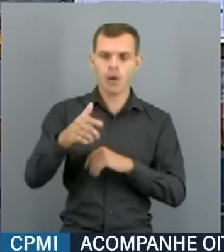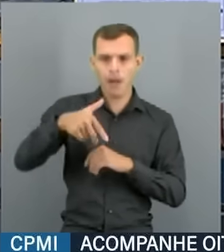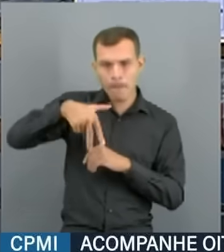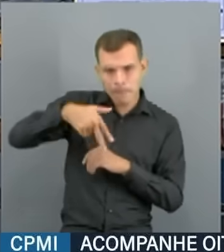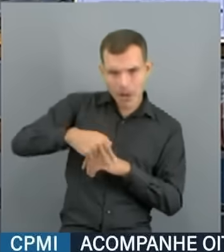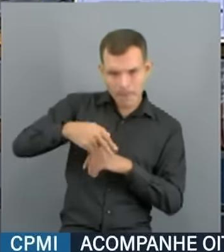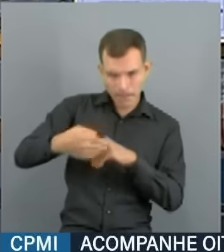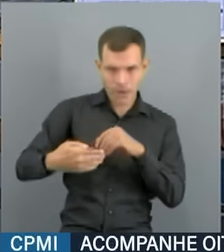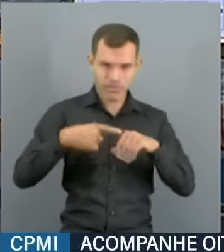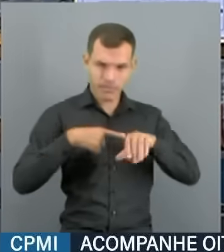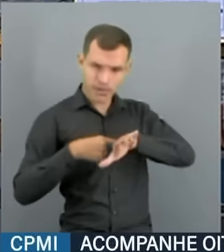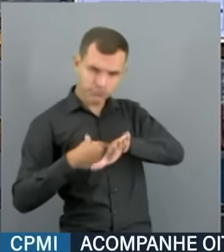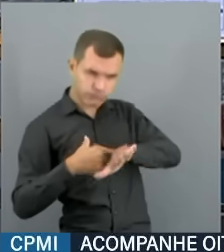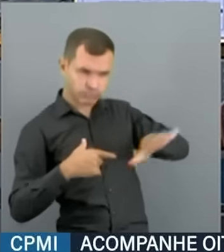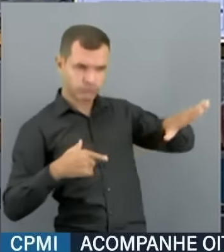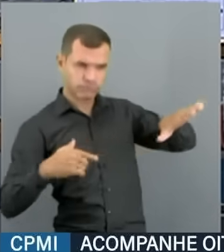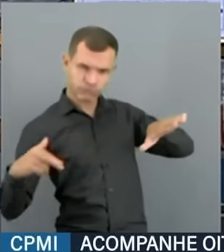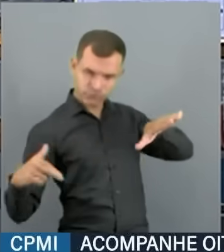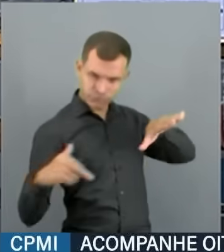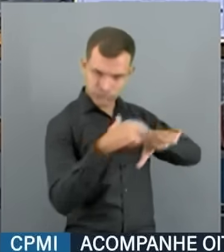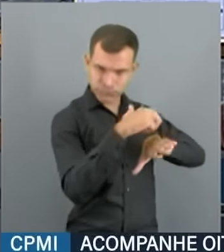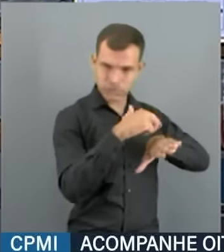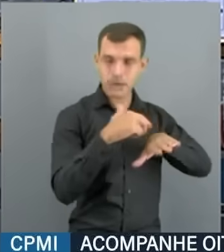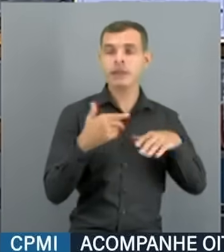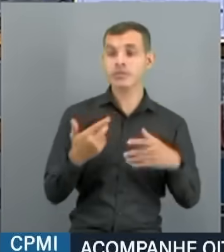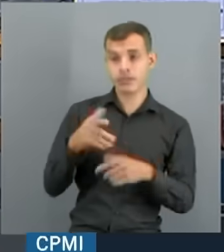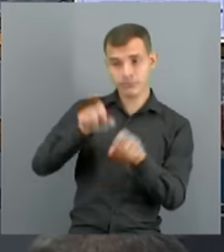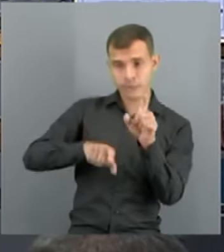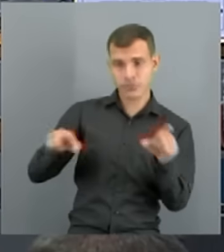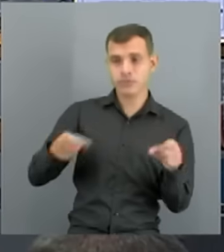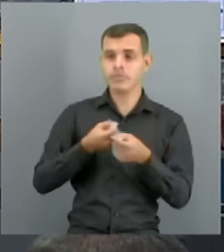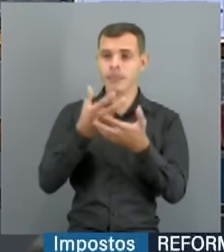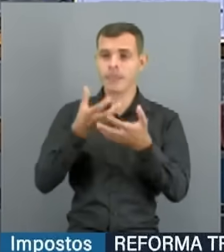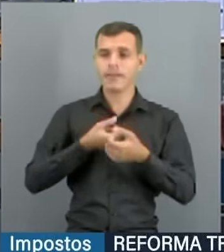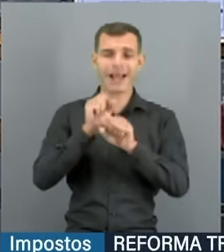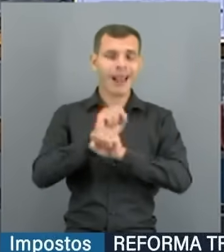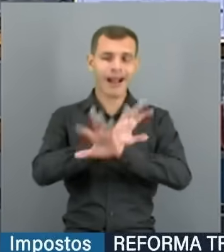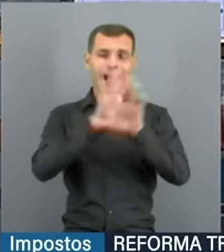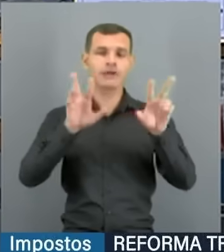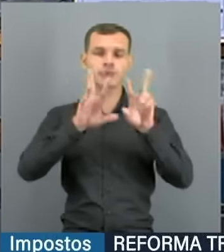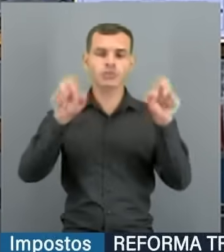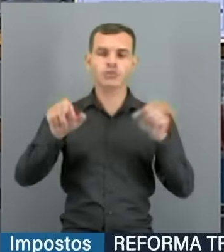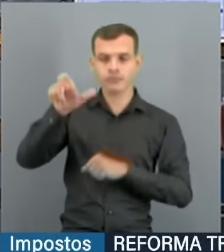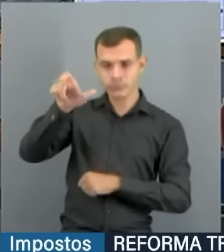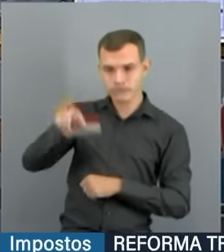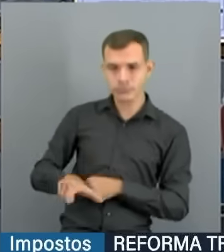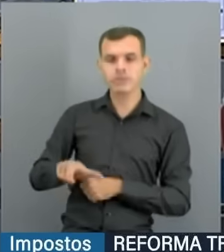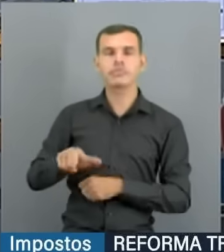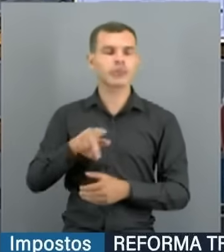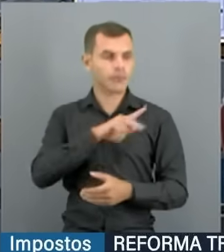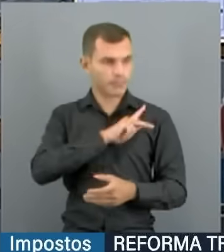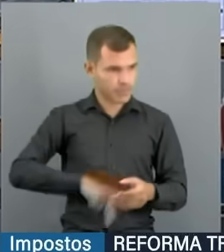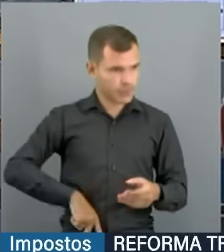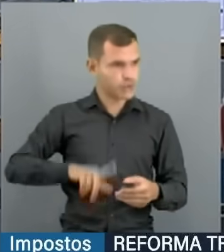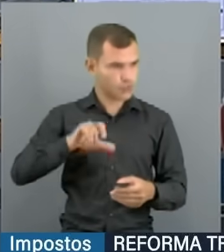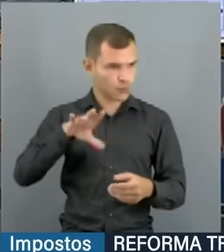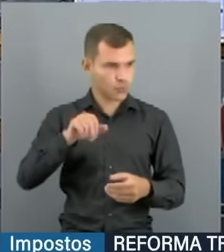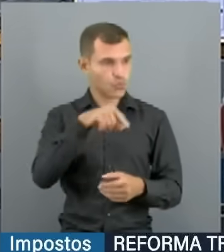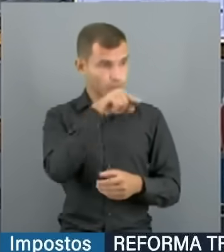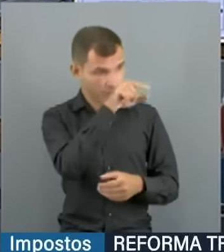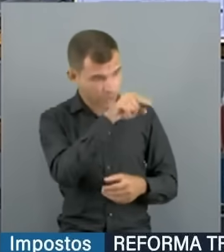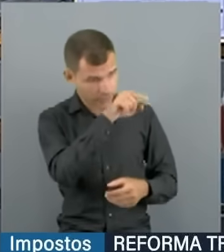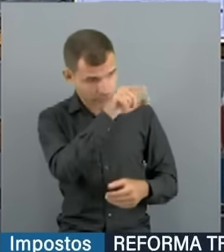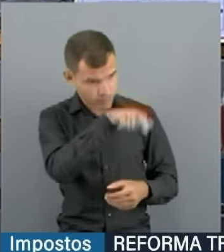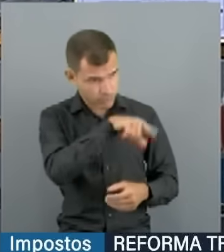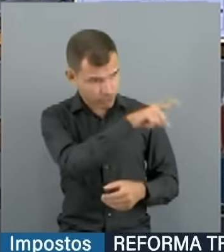fazem claramente se referindo ao então presidente Lula. O senhor diz não. O que o senhor quis dizer com isso?